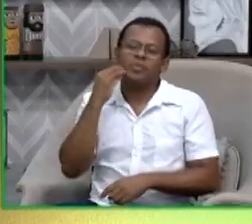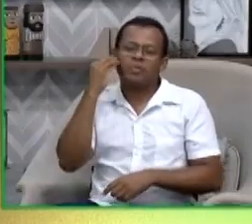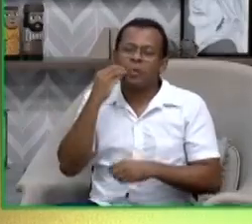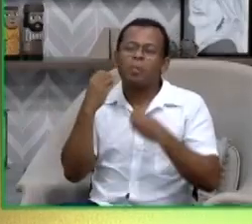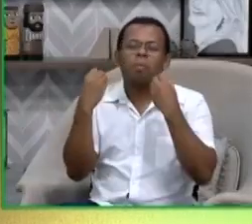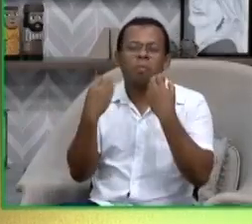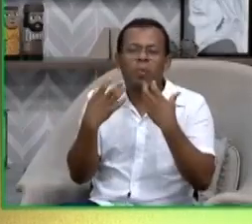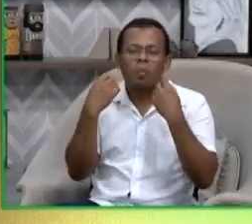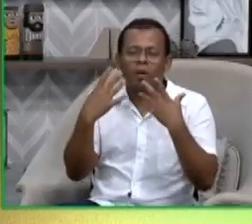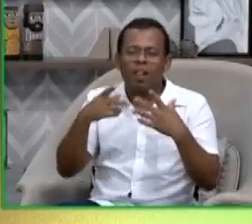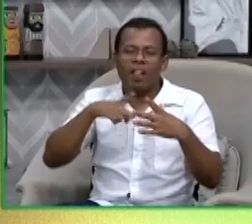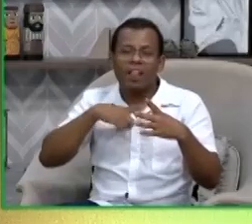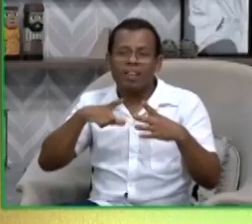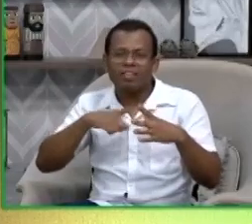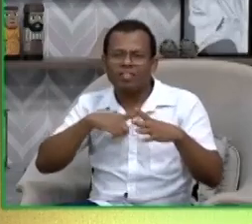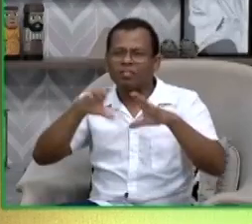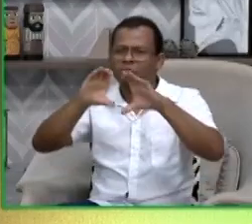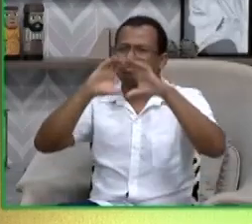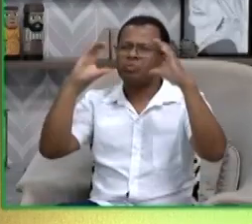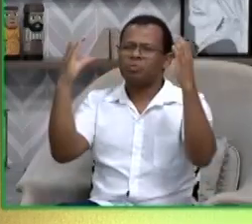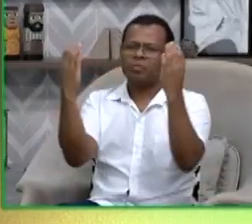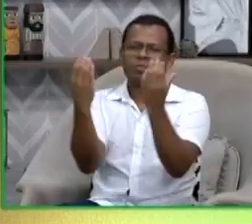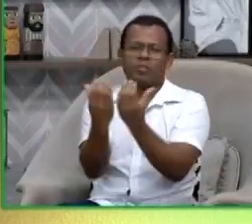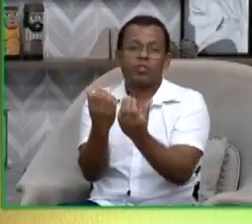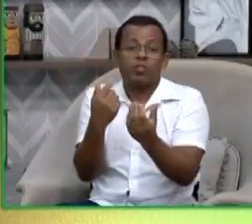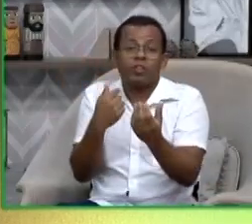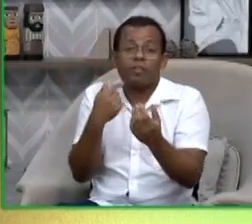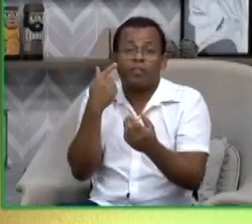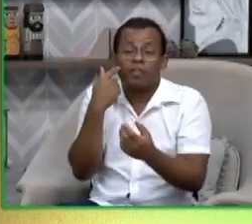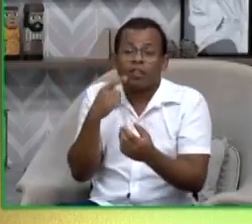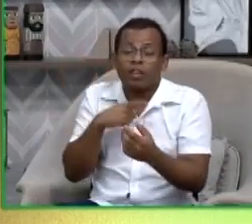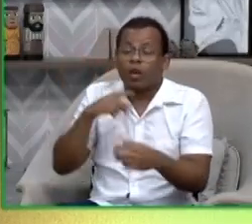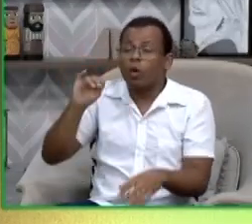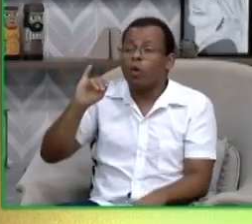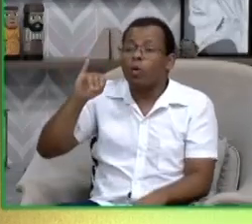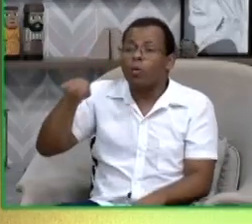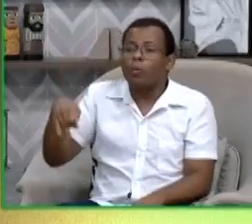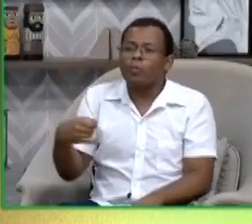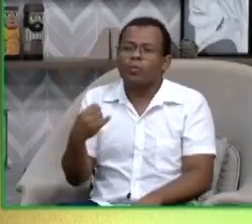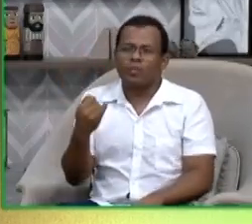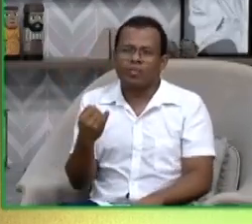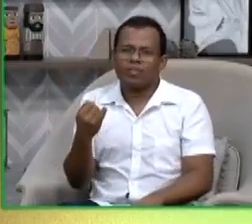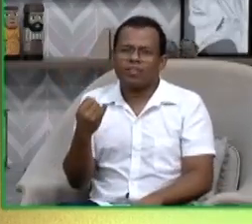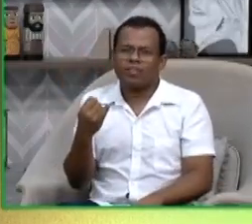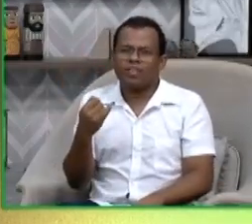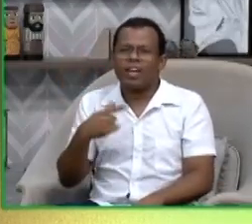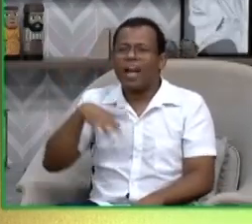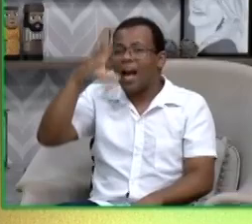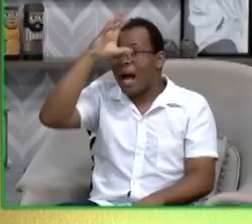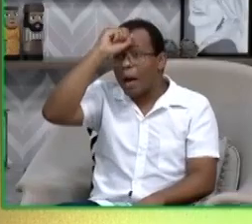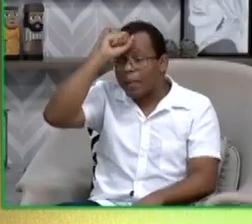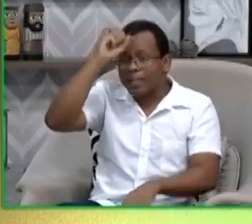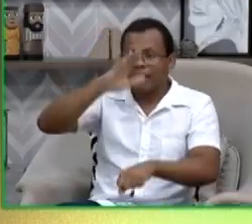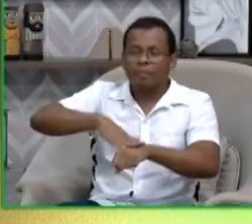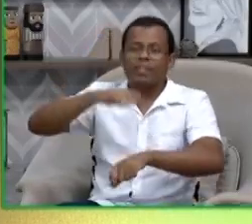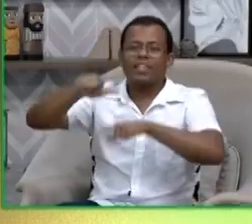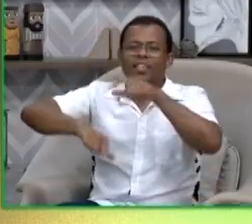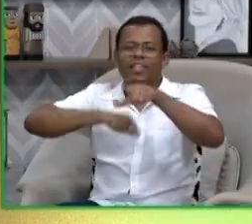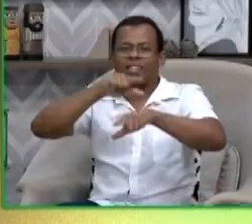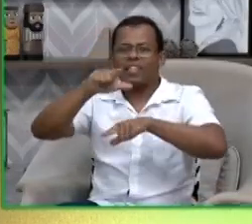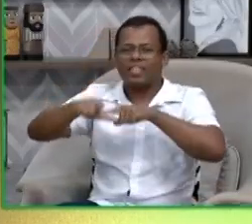E aí a gente promovendo esse tipo de encontro, a gente vai estar dando também a oportunidade da gente aprender mais a trabalhar com